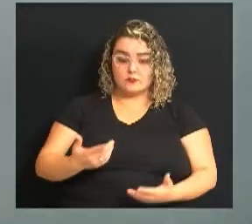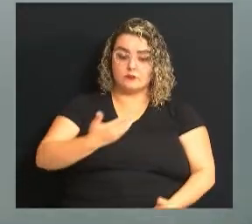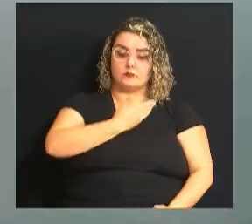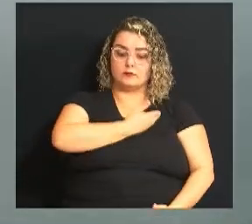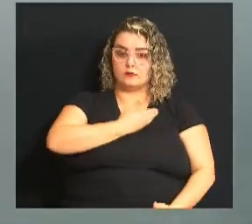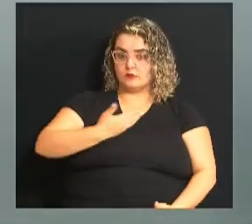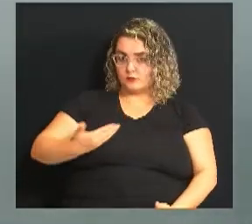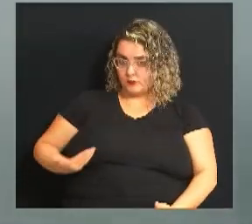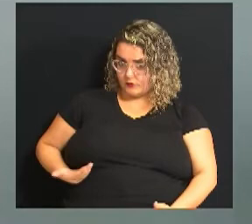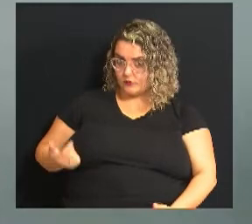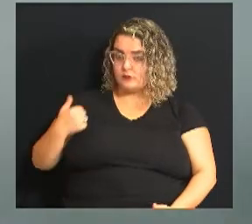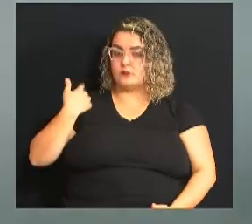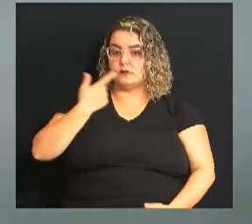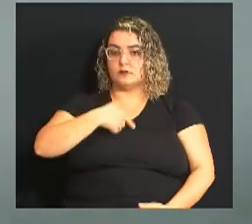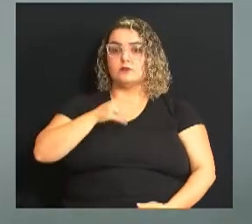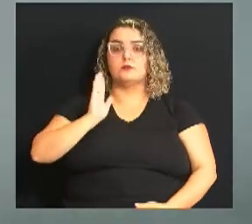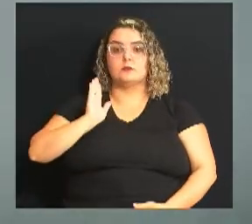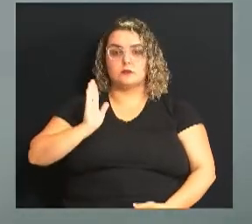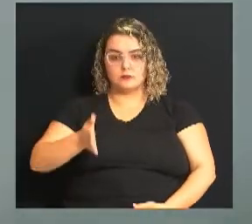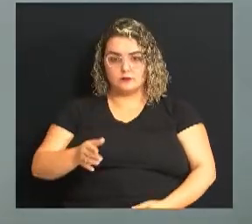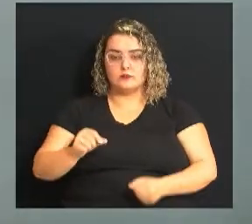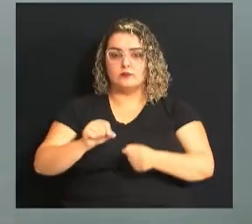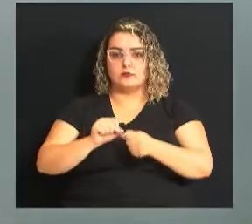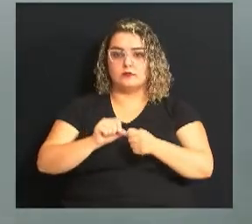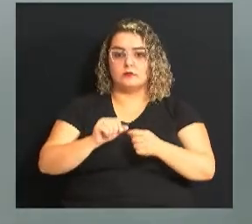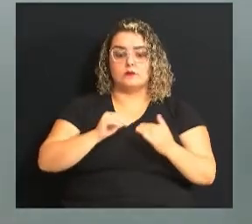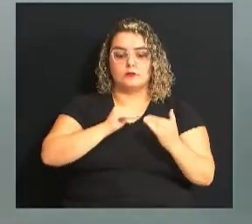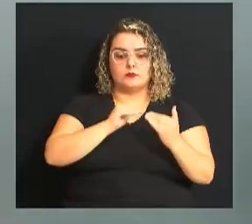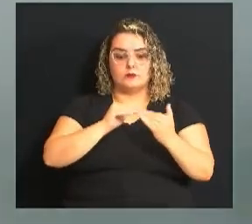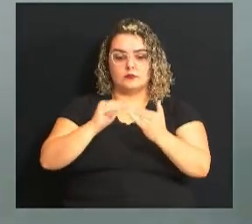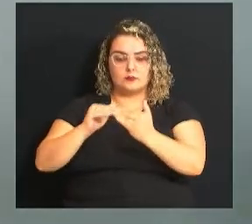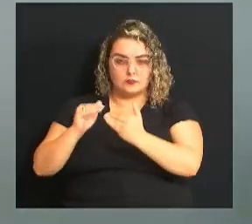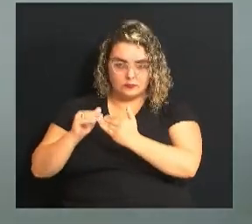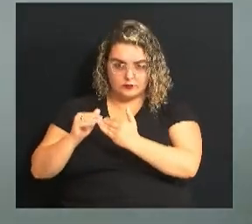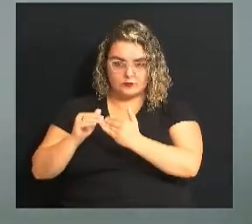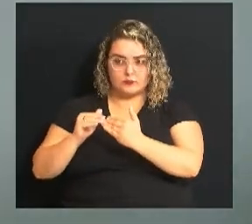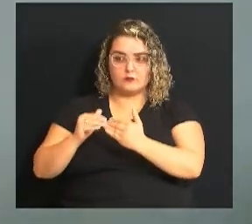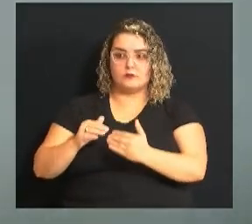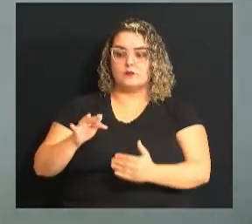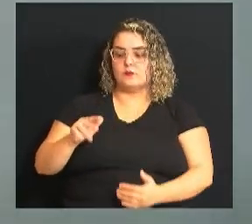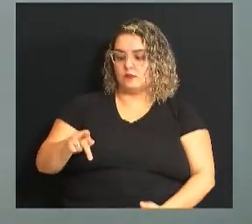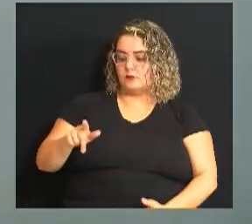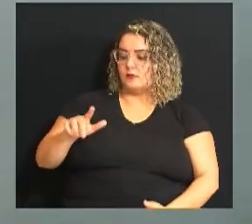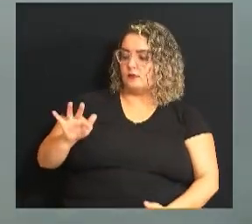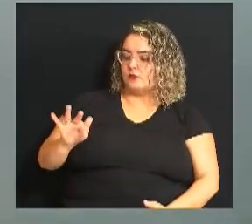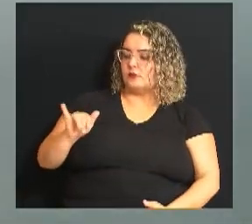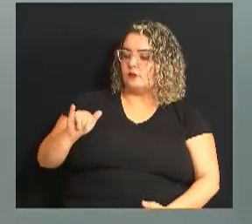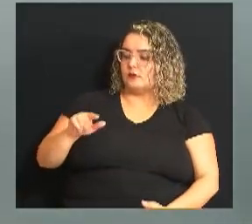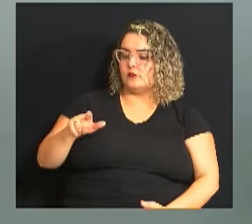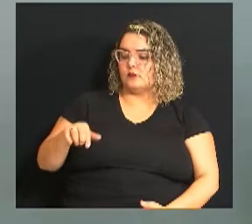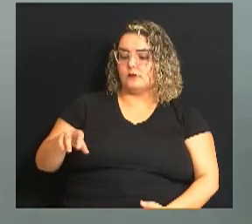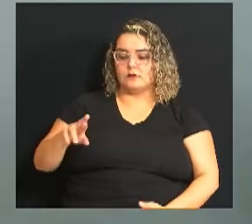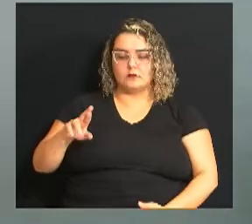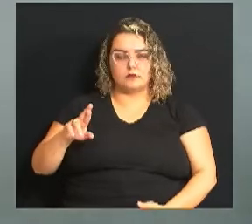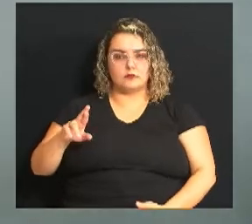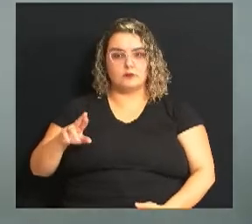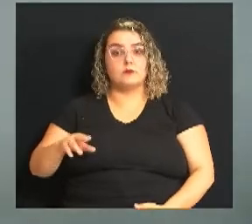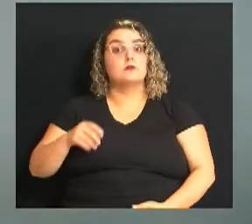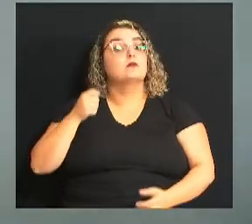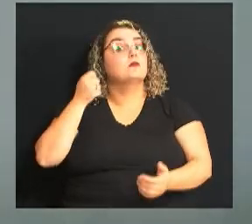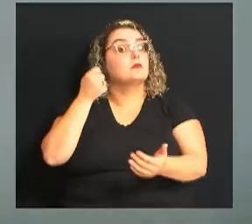já tenha feito os acordos e planejamentos com a própria Pfizer para adquirir a vacina. Então, a